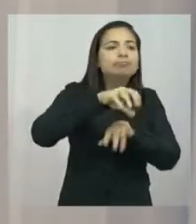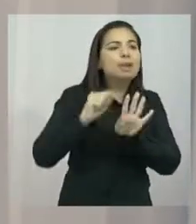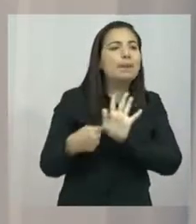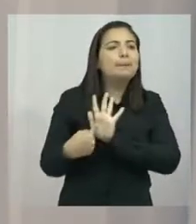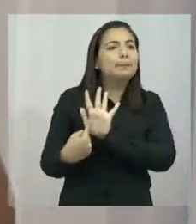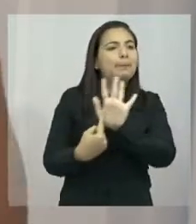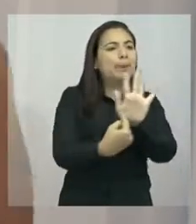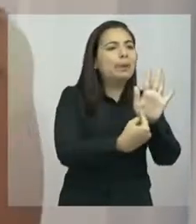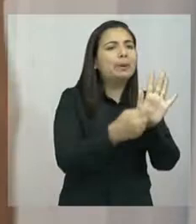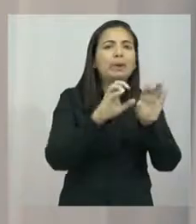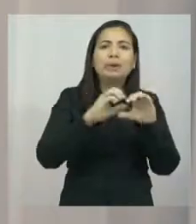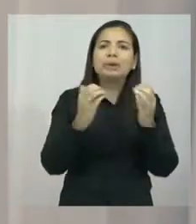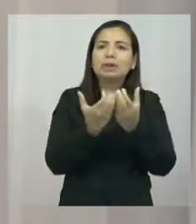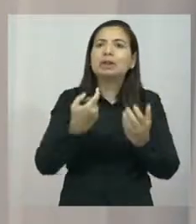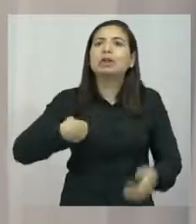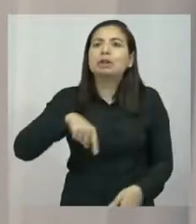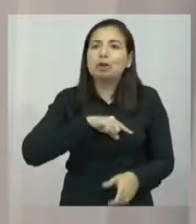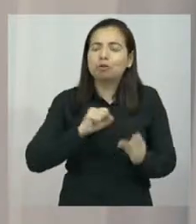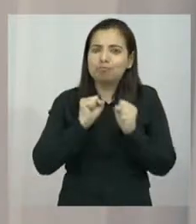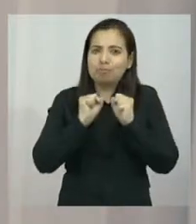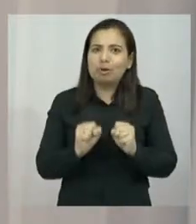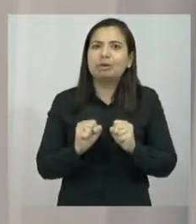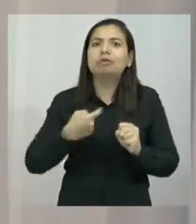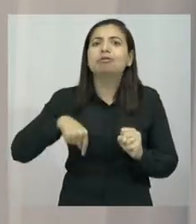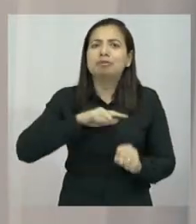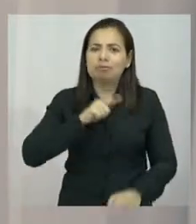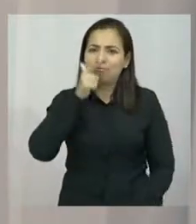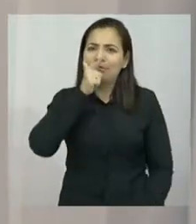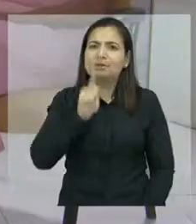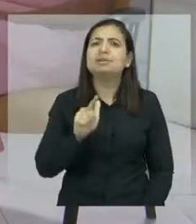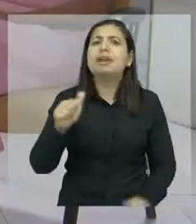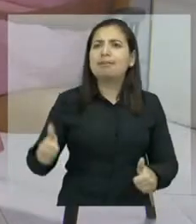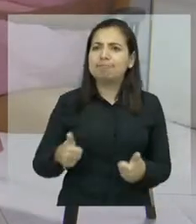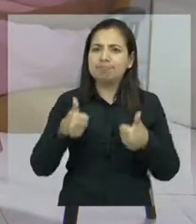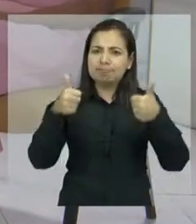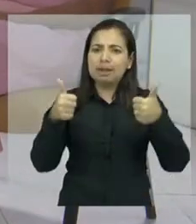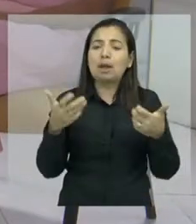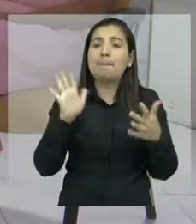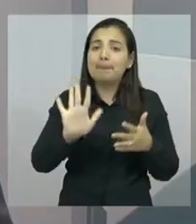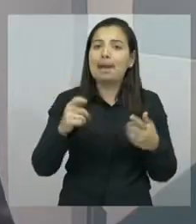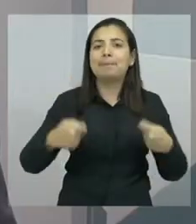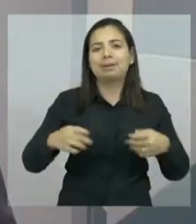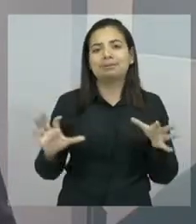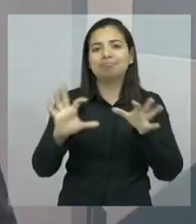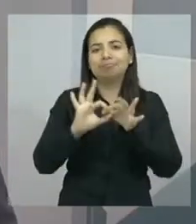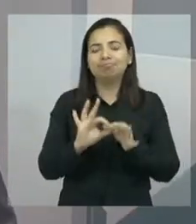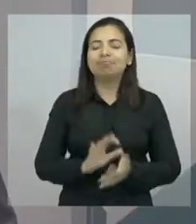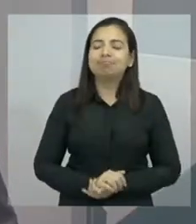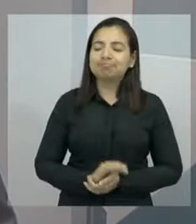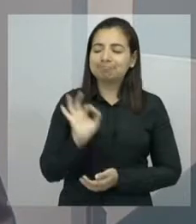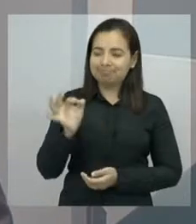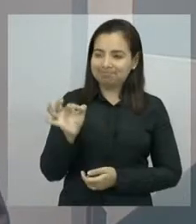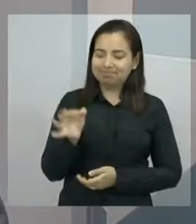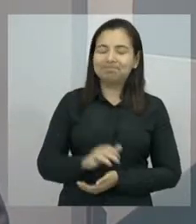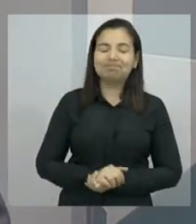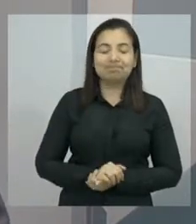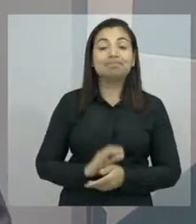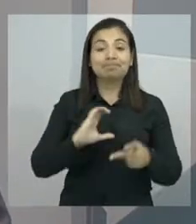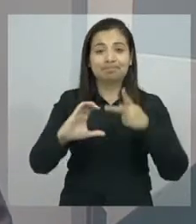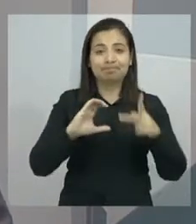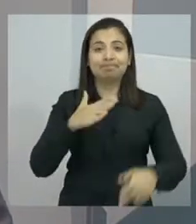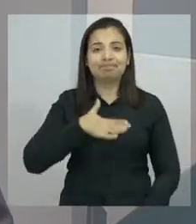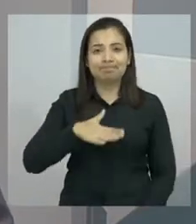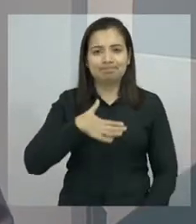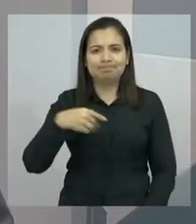nós conseguiremos, mas todos unidos. Exatamente. Plenário da Cidade. Vamos fazer um breve intervalo.